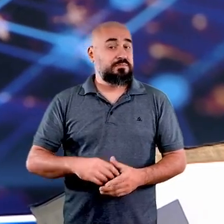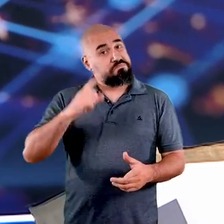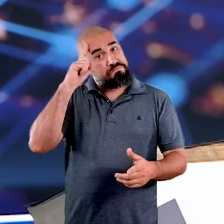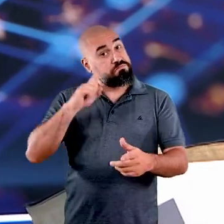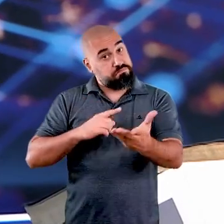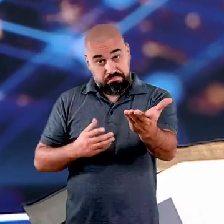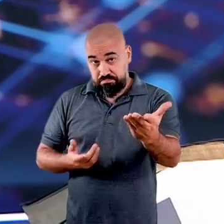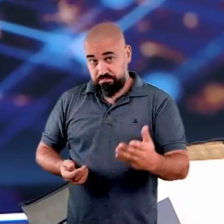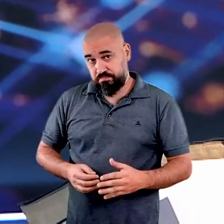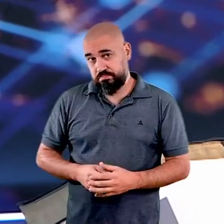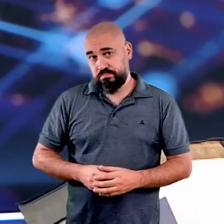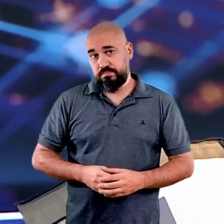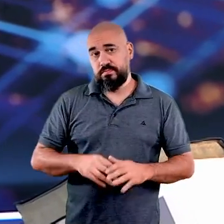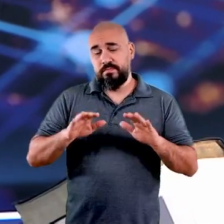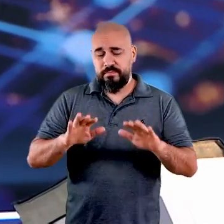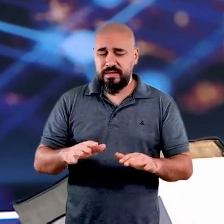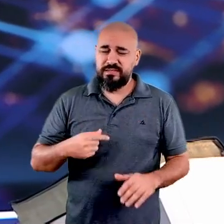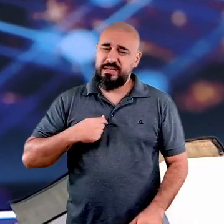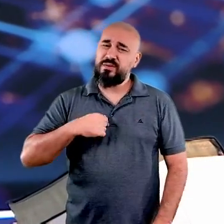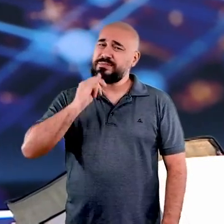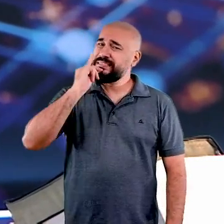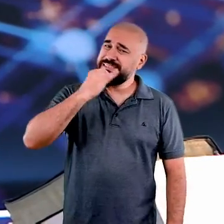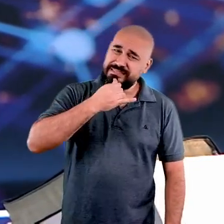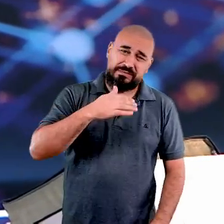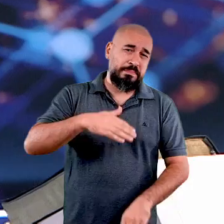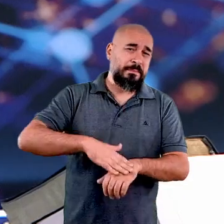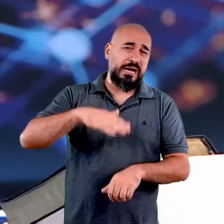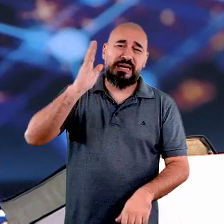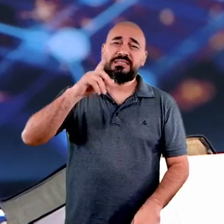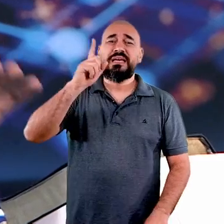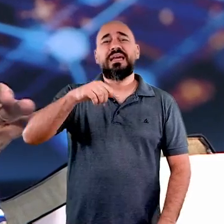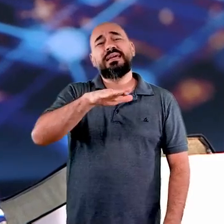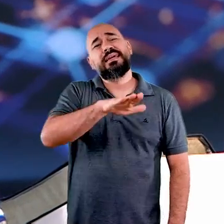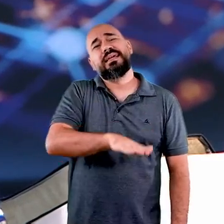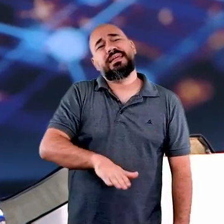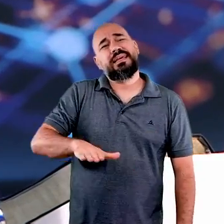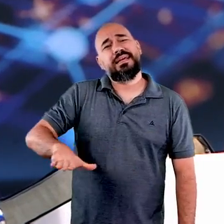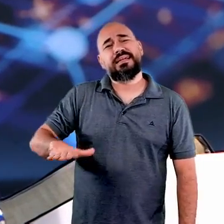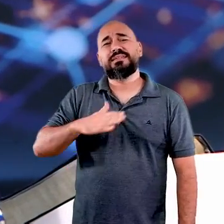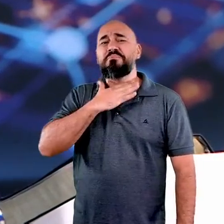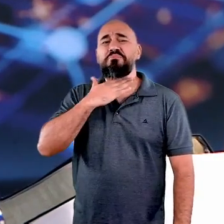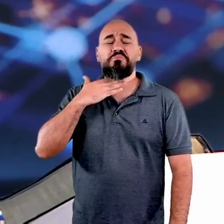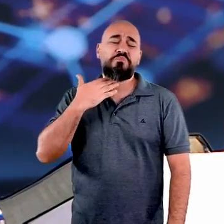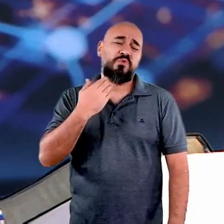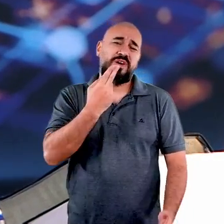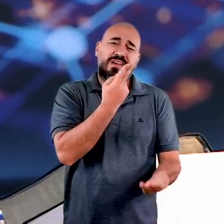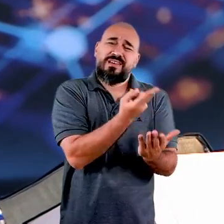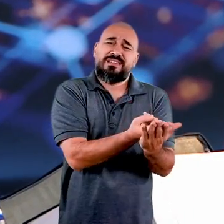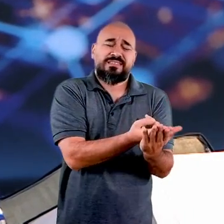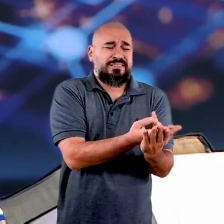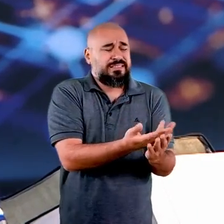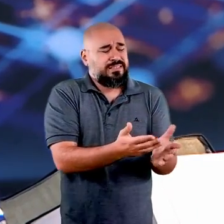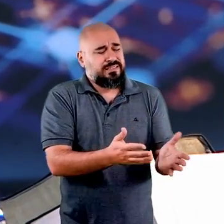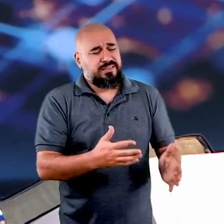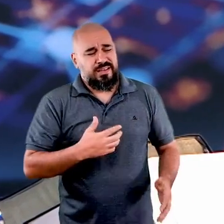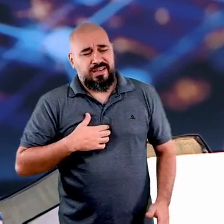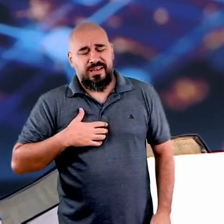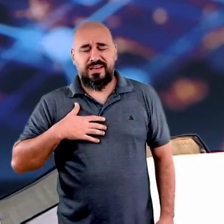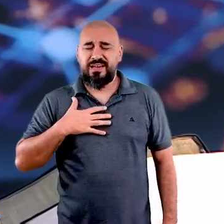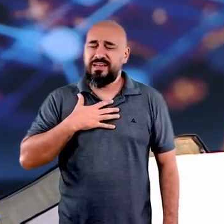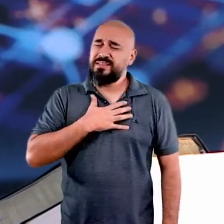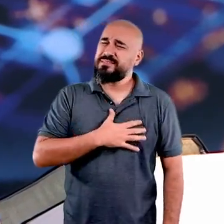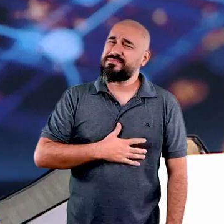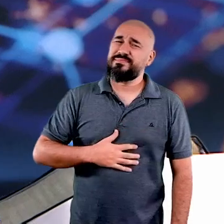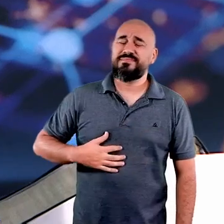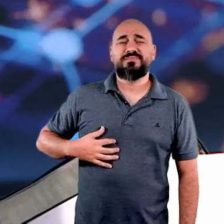uma cerimônia fúnebre de uma criança, seja qual for a razão da morte. É muito trágico,